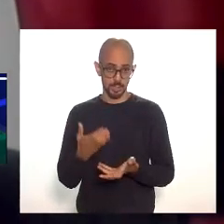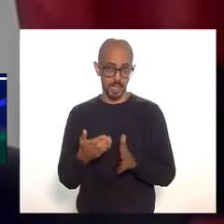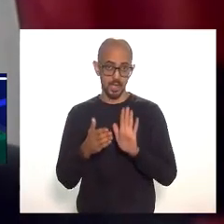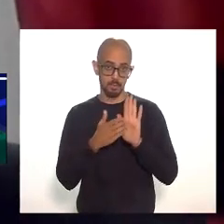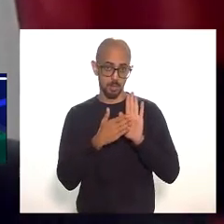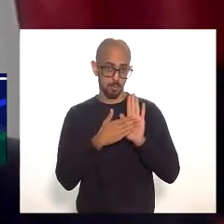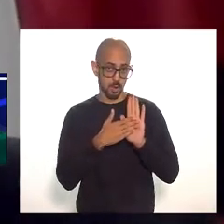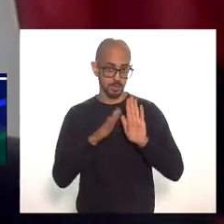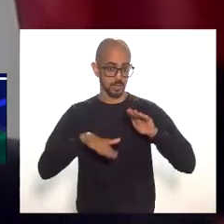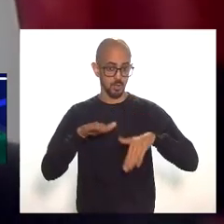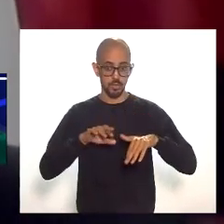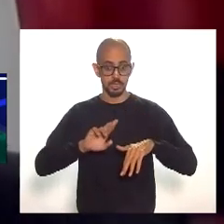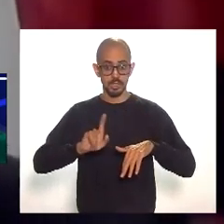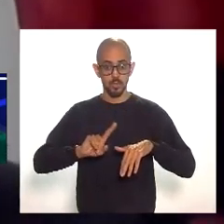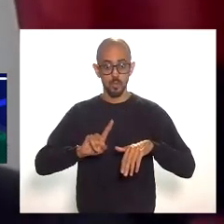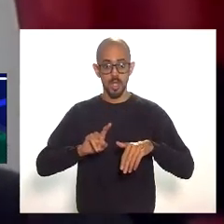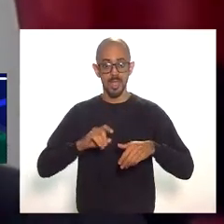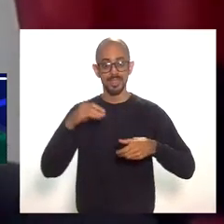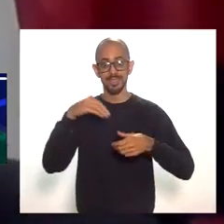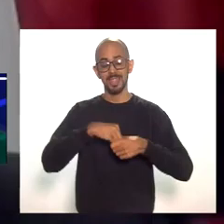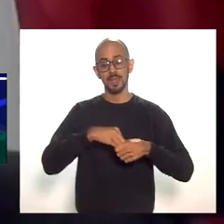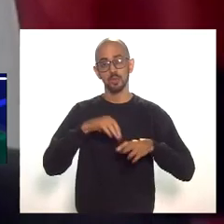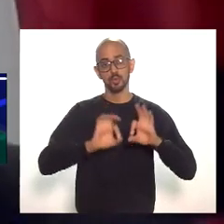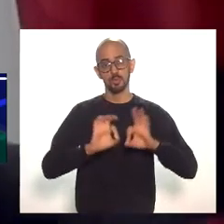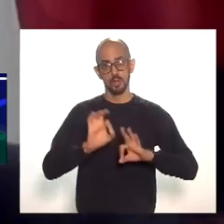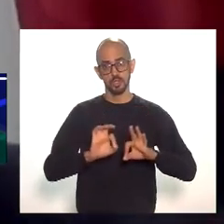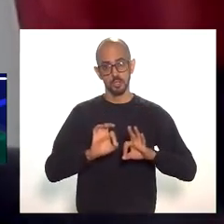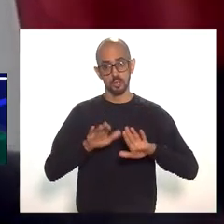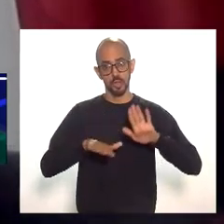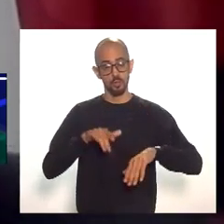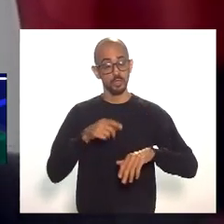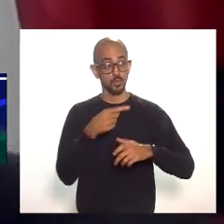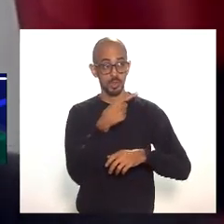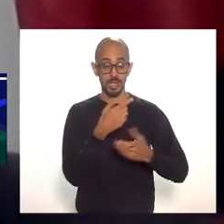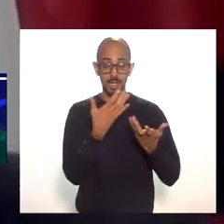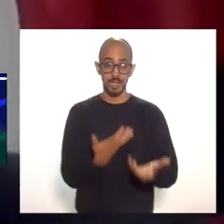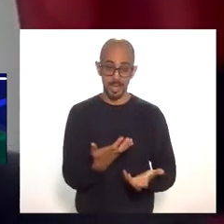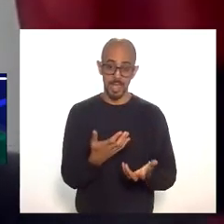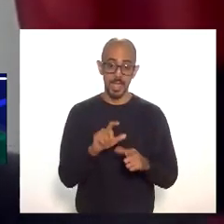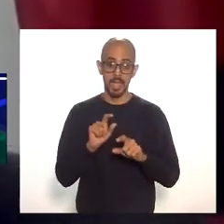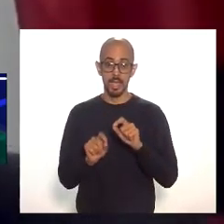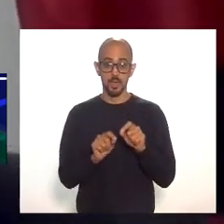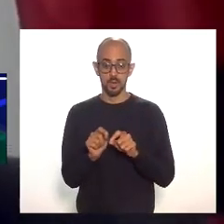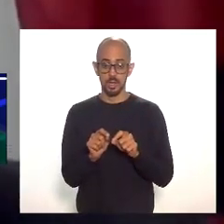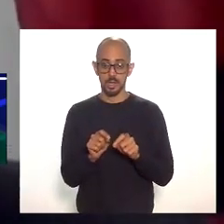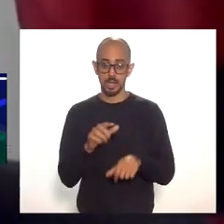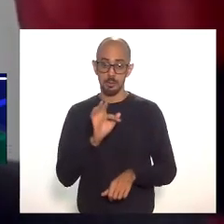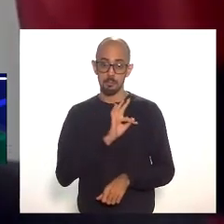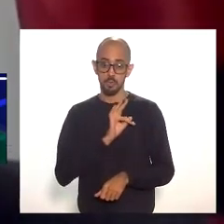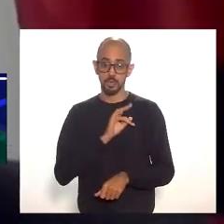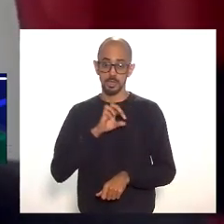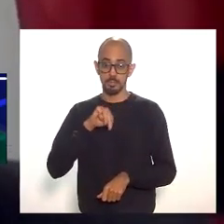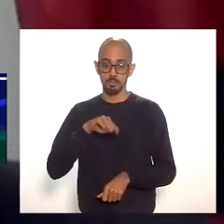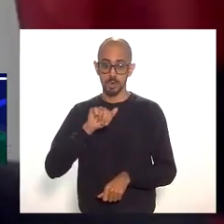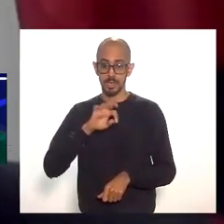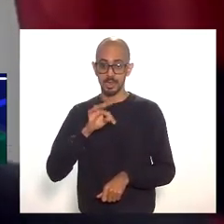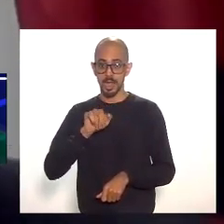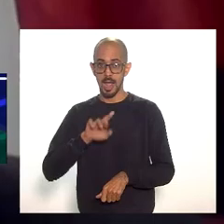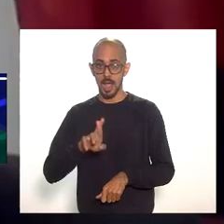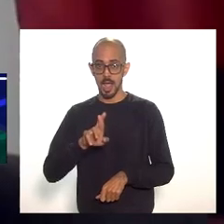nesse projeto, pelo que eu estou compreendendo. O que ele gostaria é que a Polícia Militar pudesse voltar